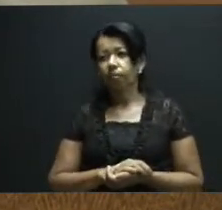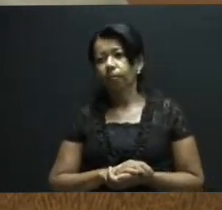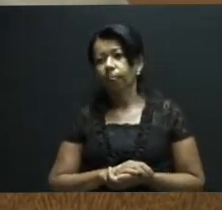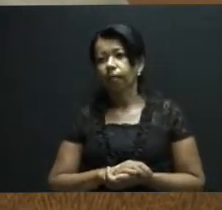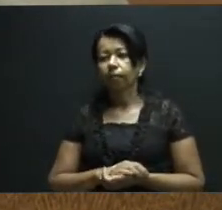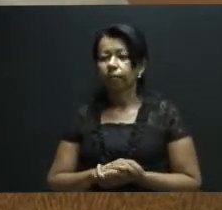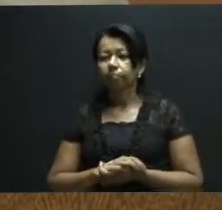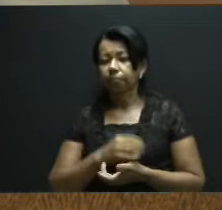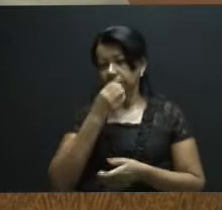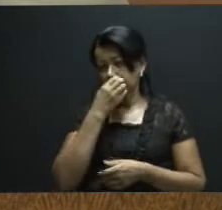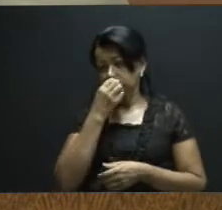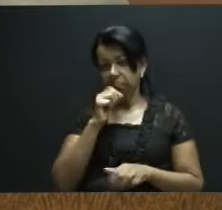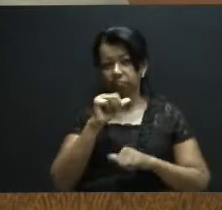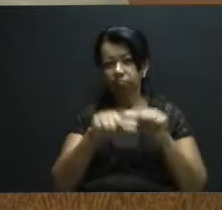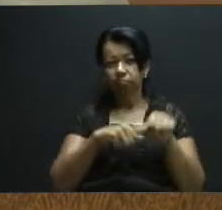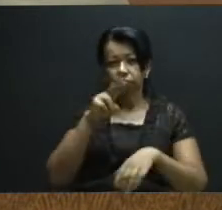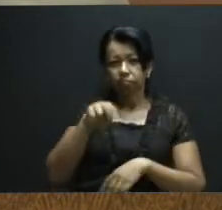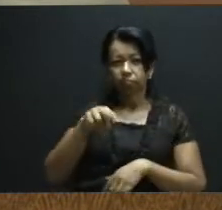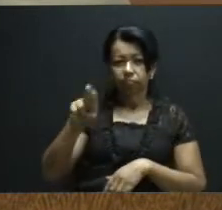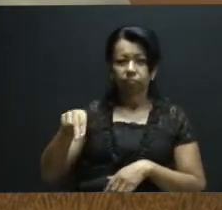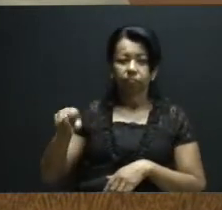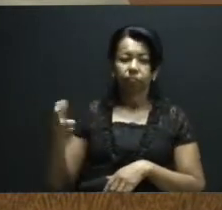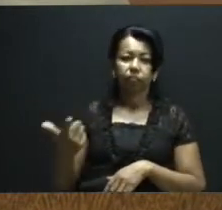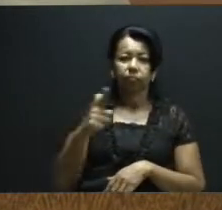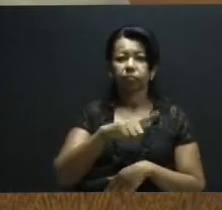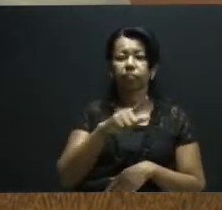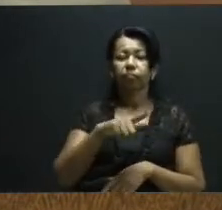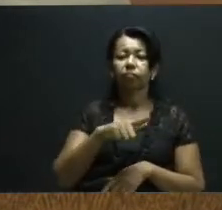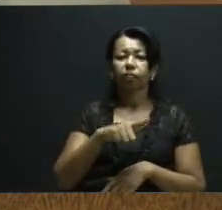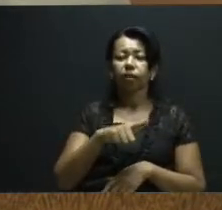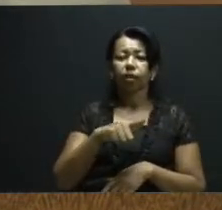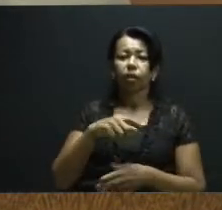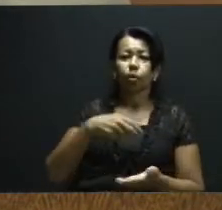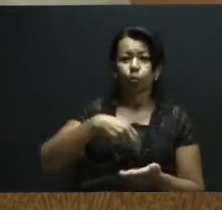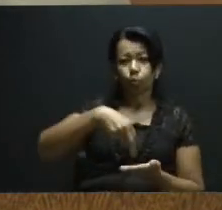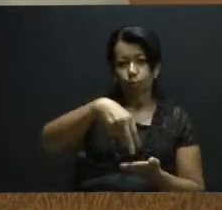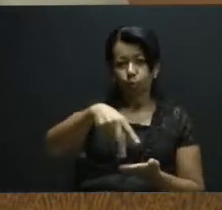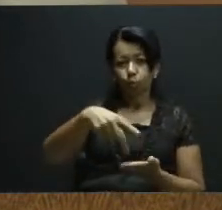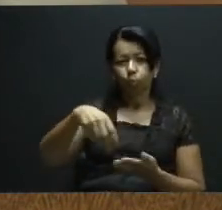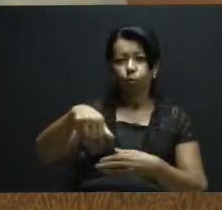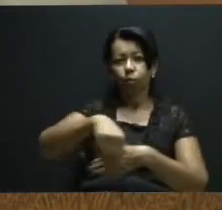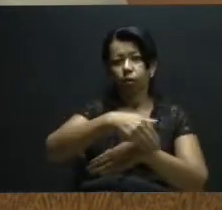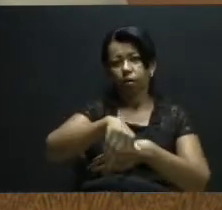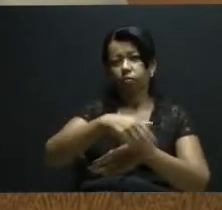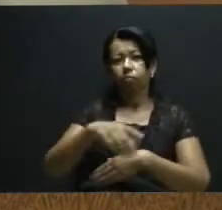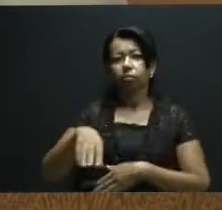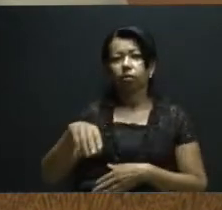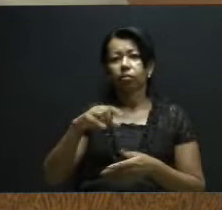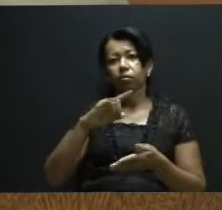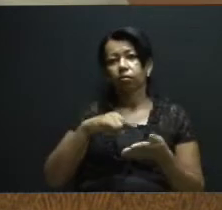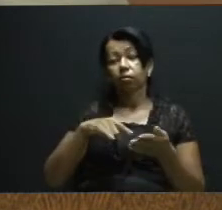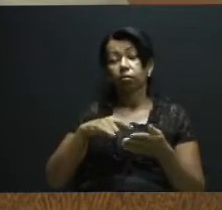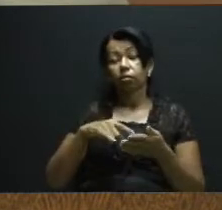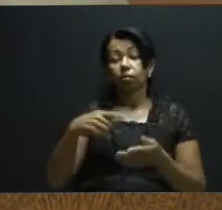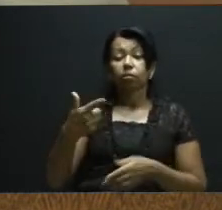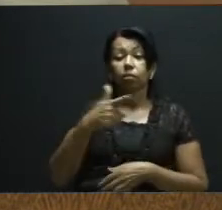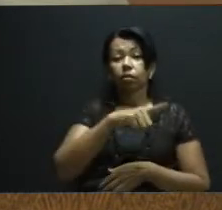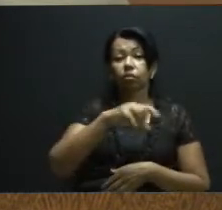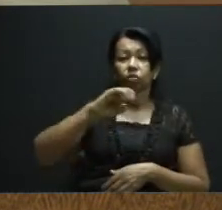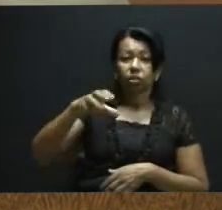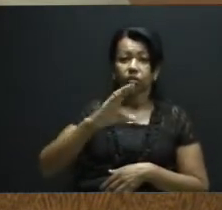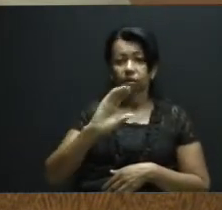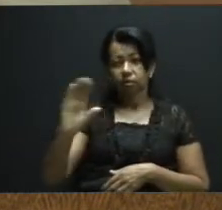revitalização das faixas de pedestre no cruzamento da rua são vicente com a rua maria cristina jardim